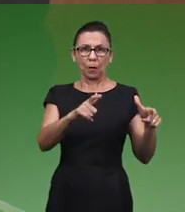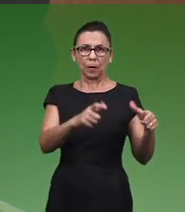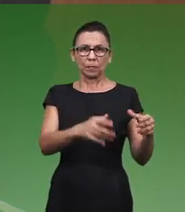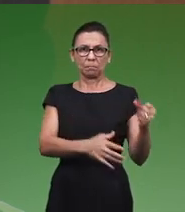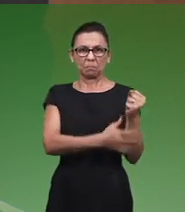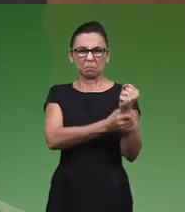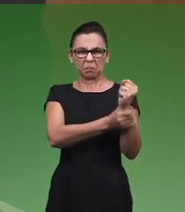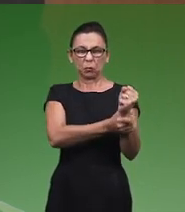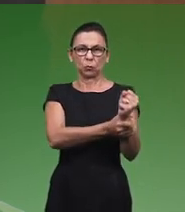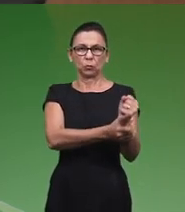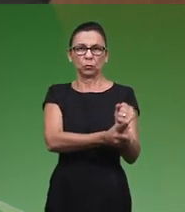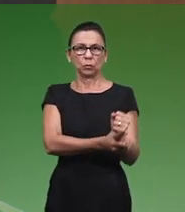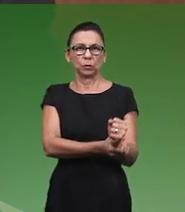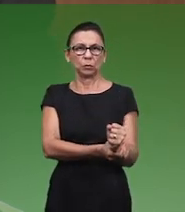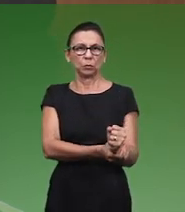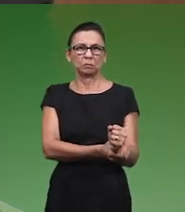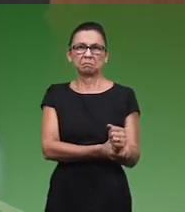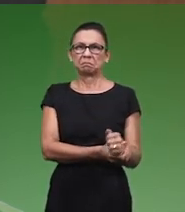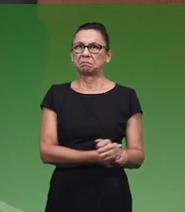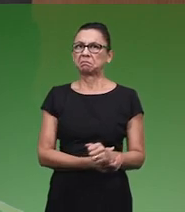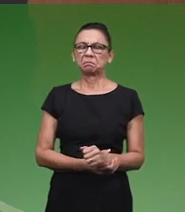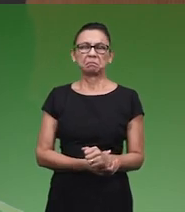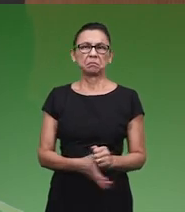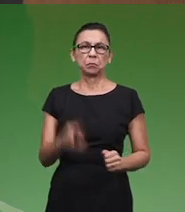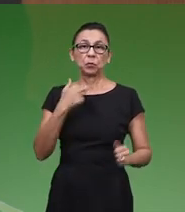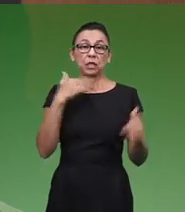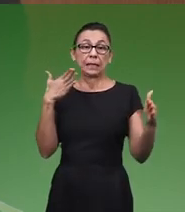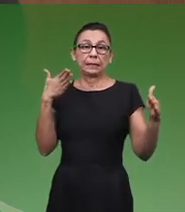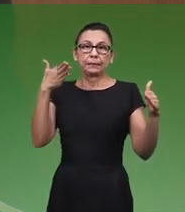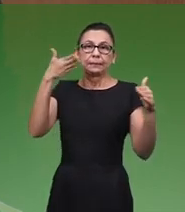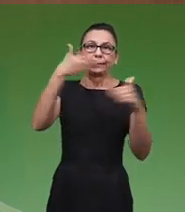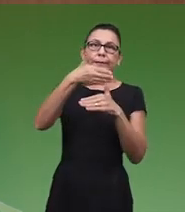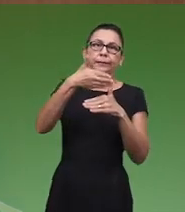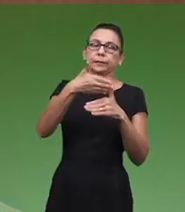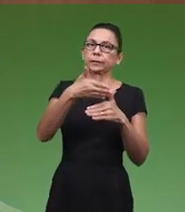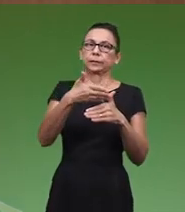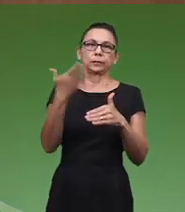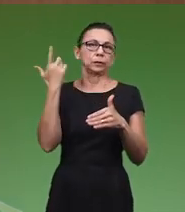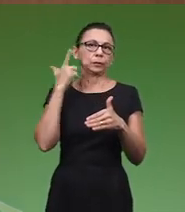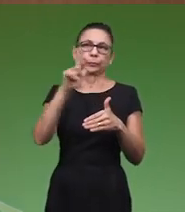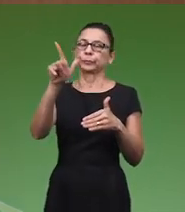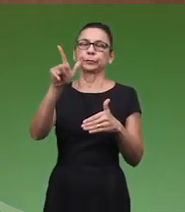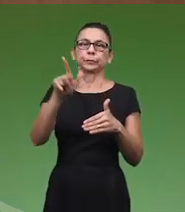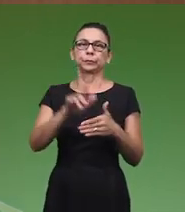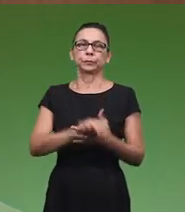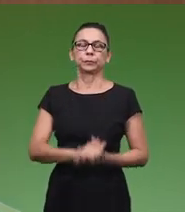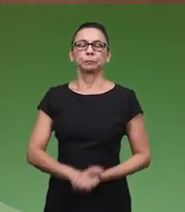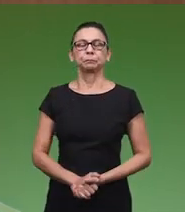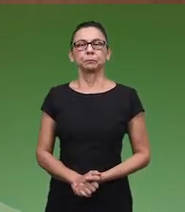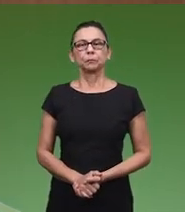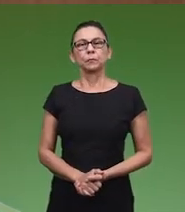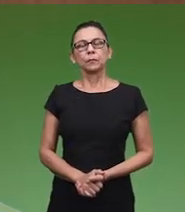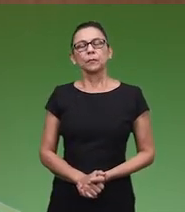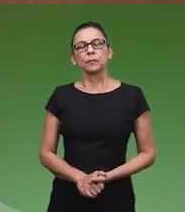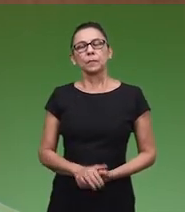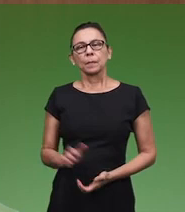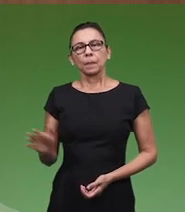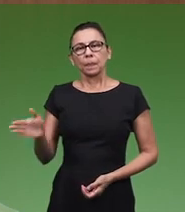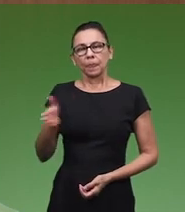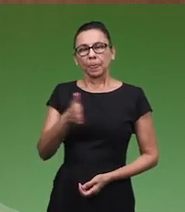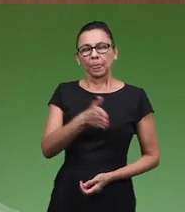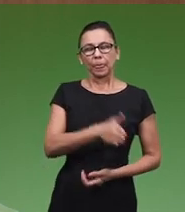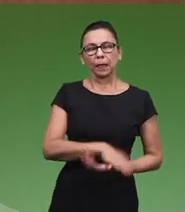Não tinha como entrar ali, de tão forte que eles fizeram essa fortaleza. A primeira vez que